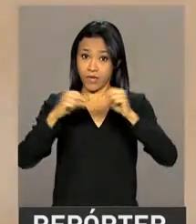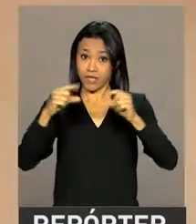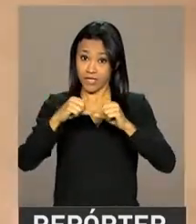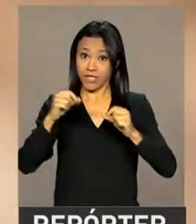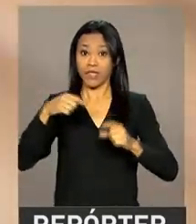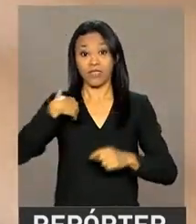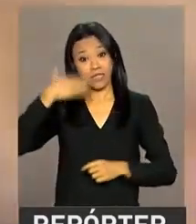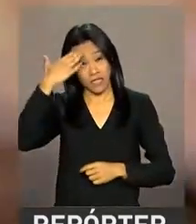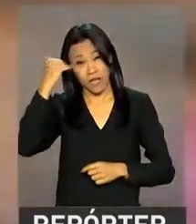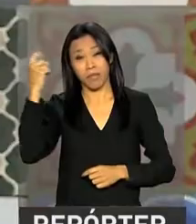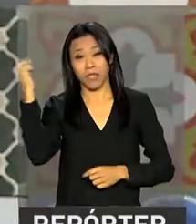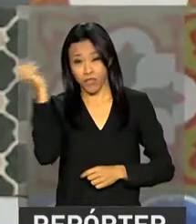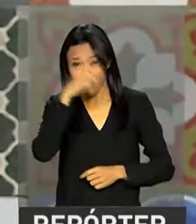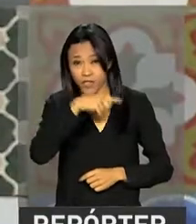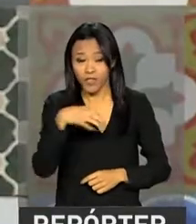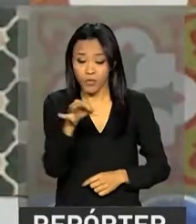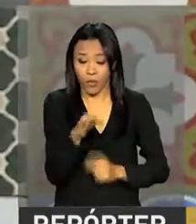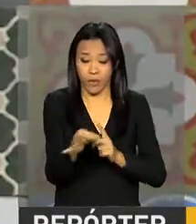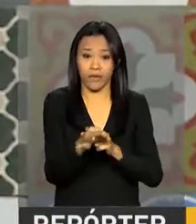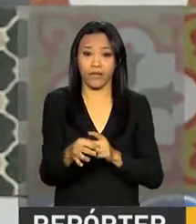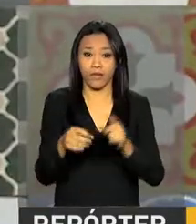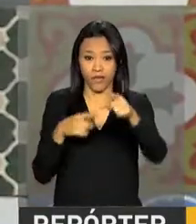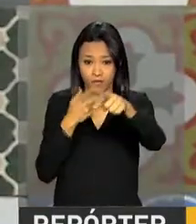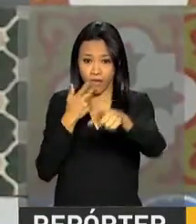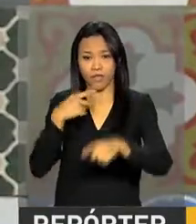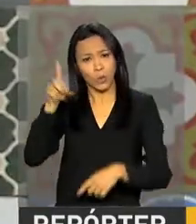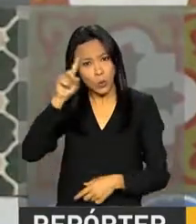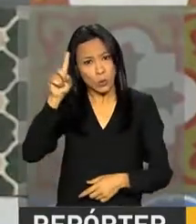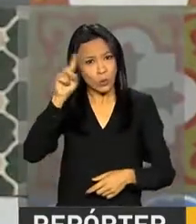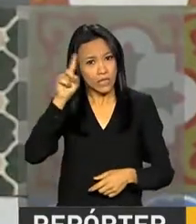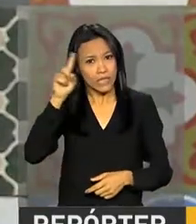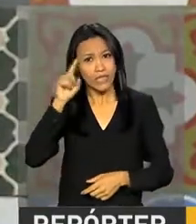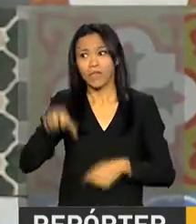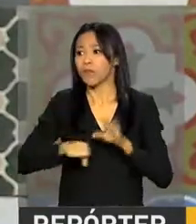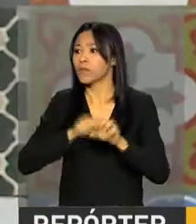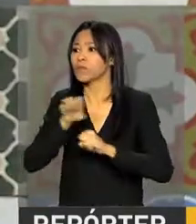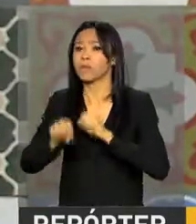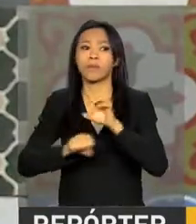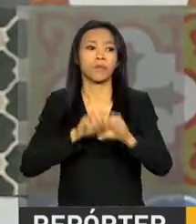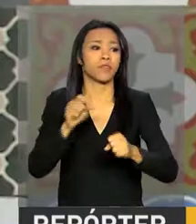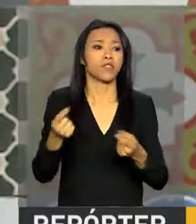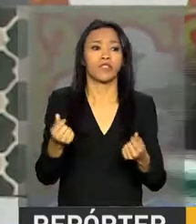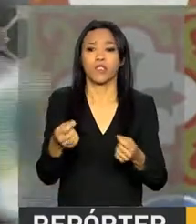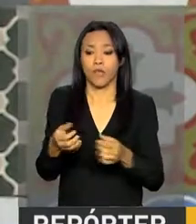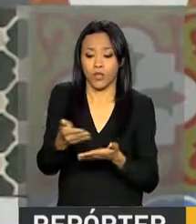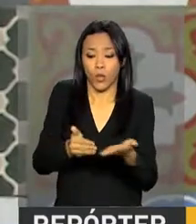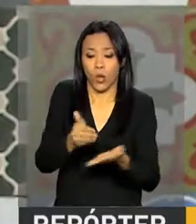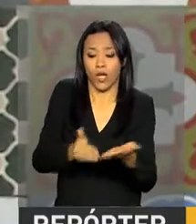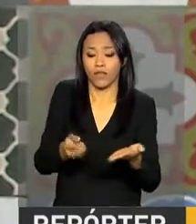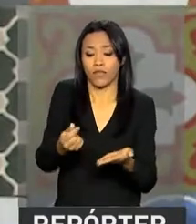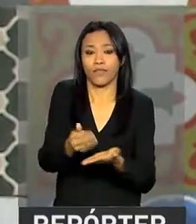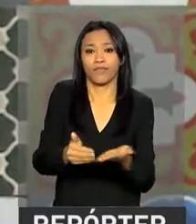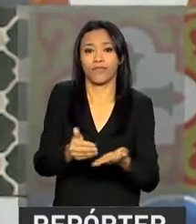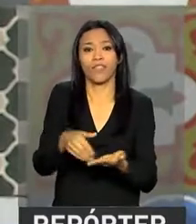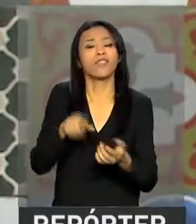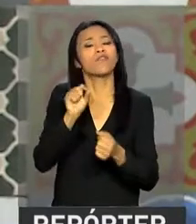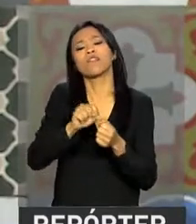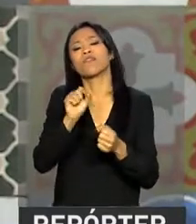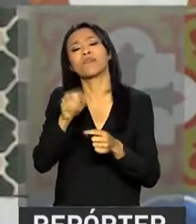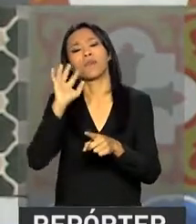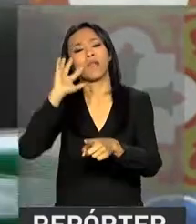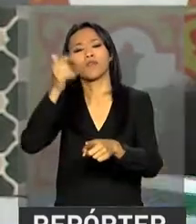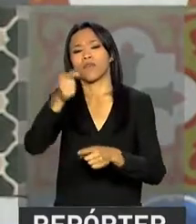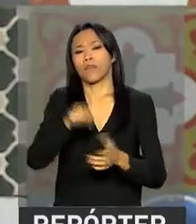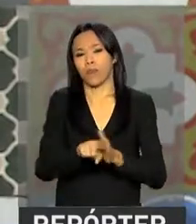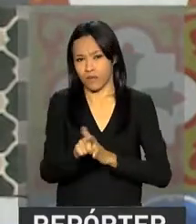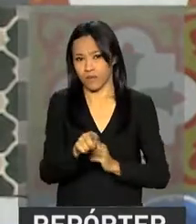muito bem o que é essa dificuldade. Todos os dias a gente fica correndo atrás de troco, né? E o que você faz para resolver esse problema na